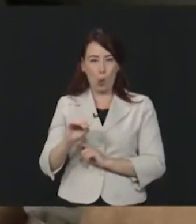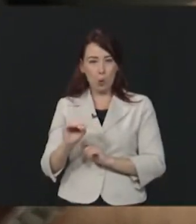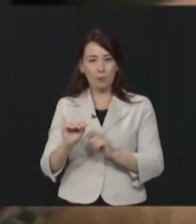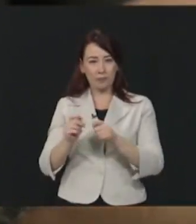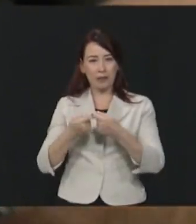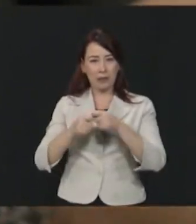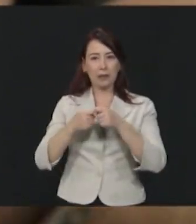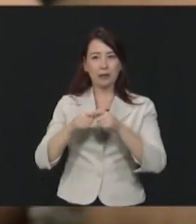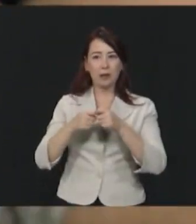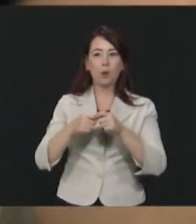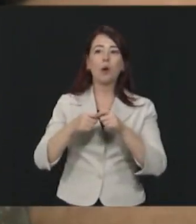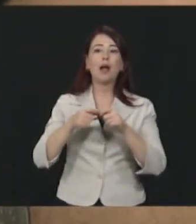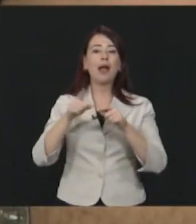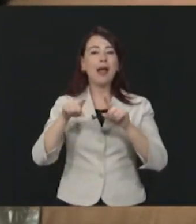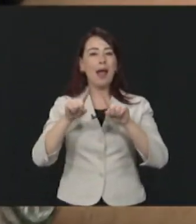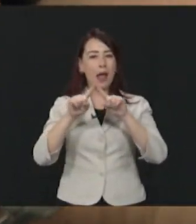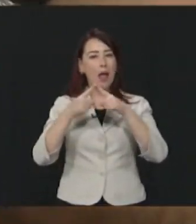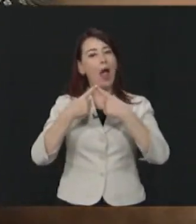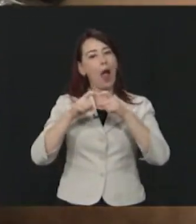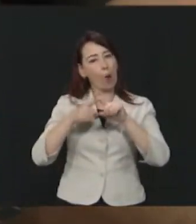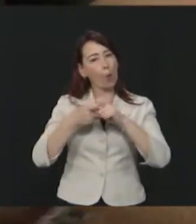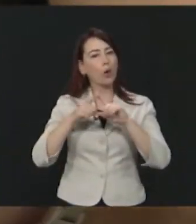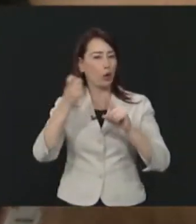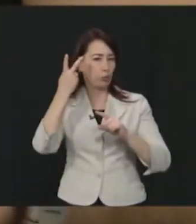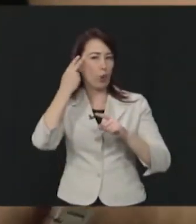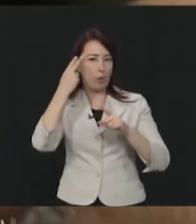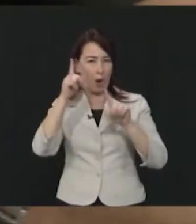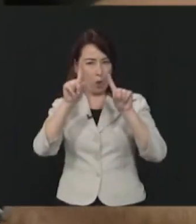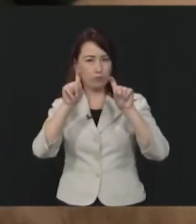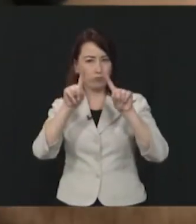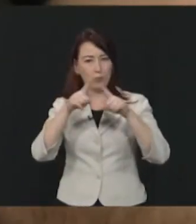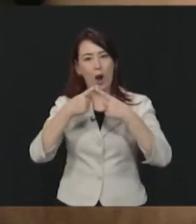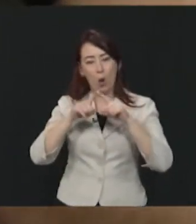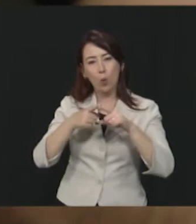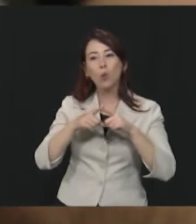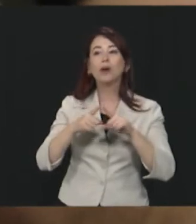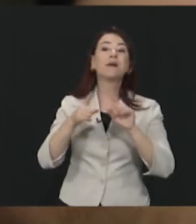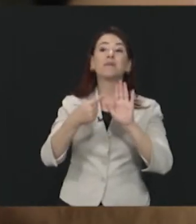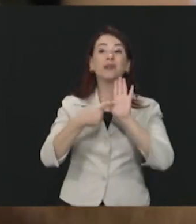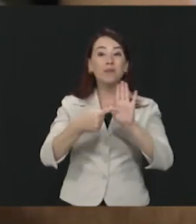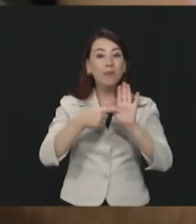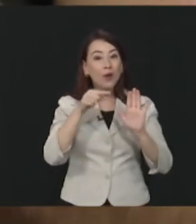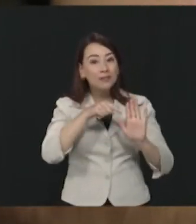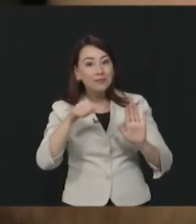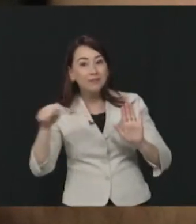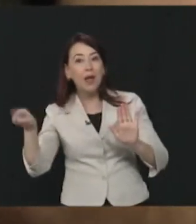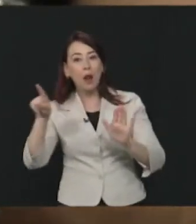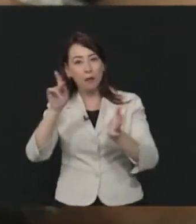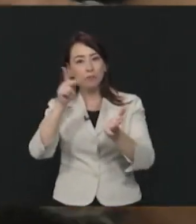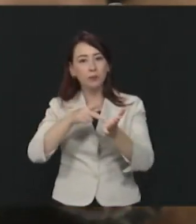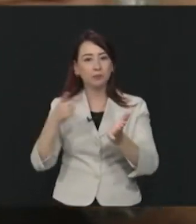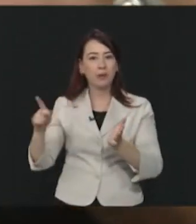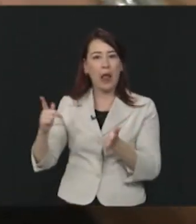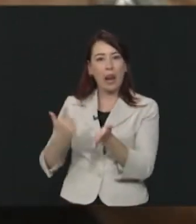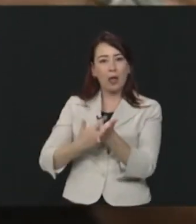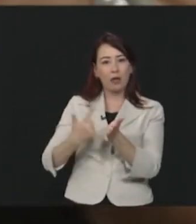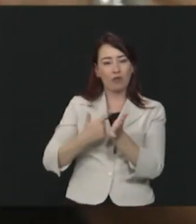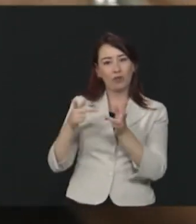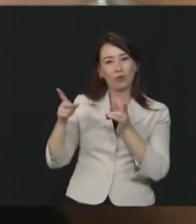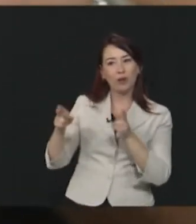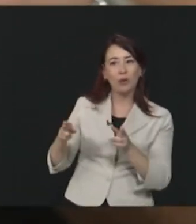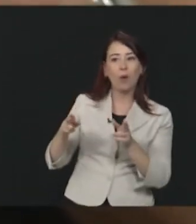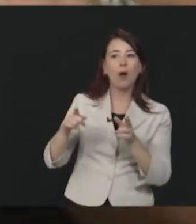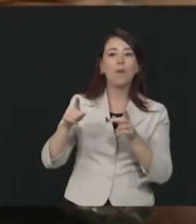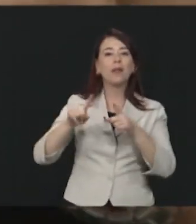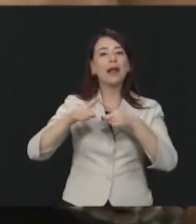é com as agulhas mesmo. Né? E essas amostras são as amostras originais que estão no livro, né? Então, esse aqui, por exemplo, é um ponto